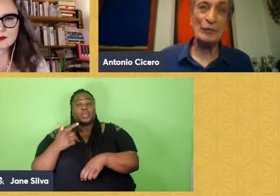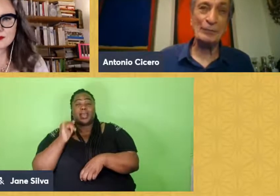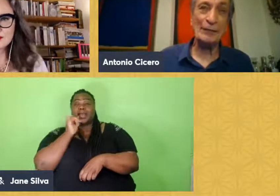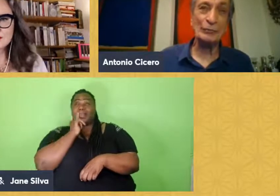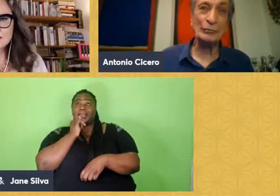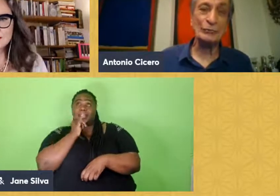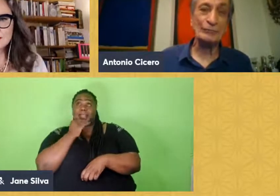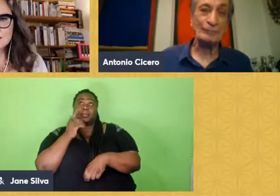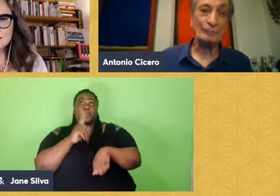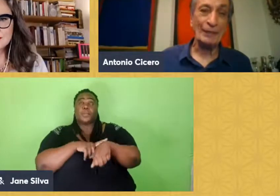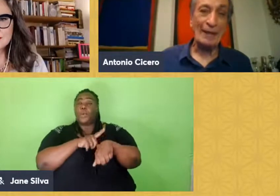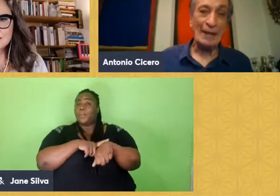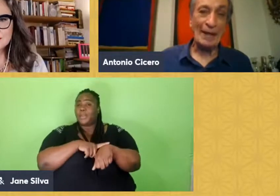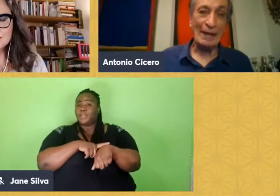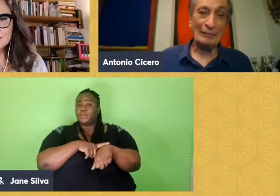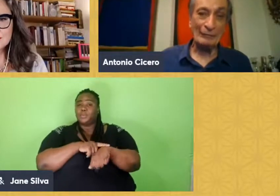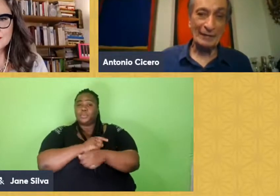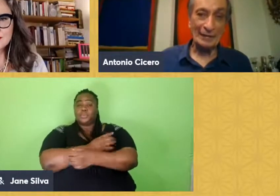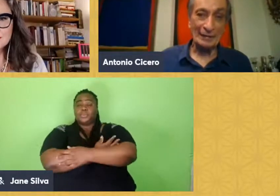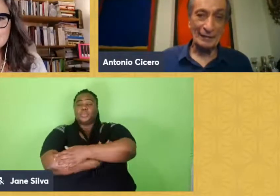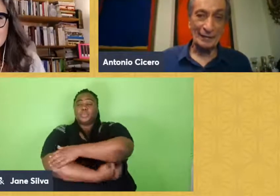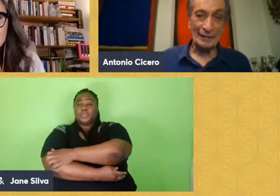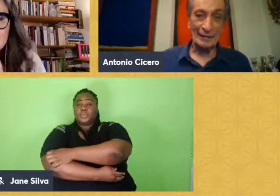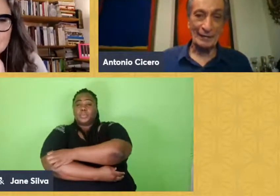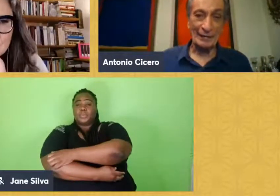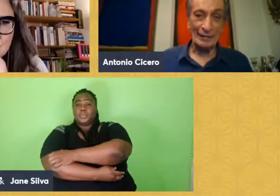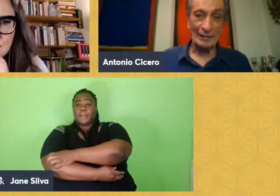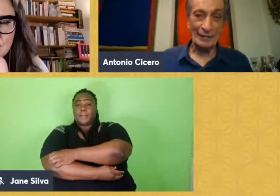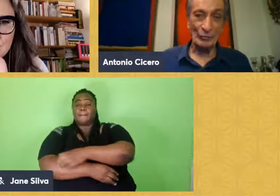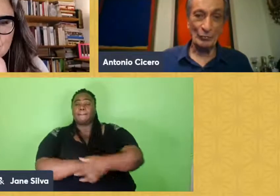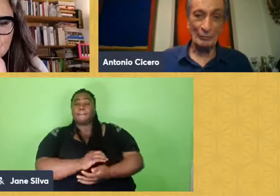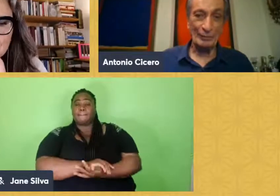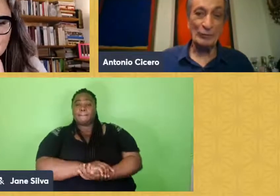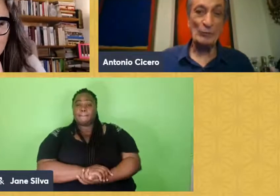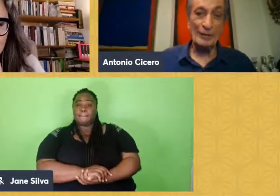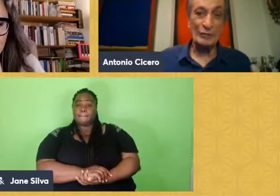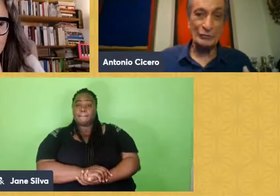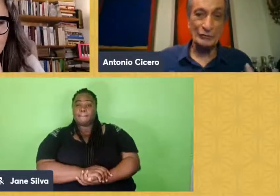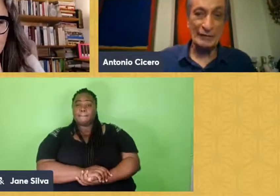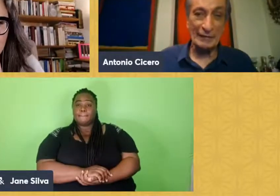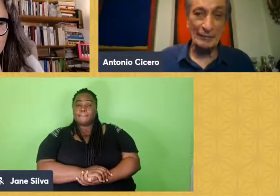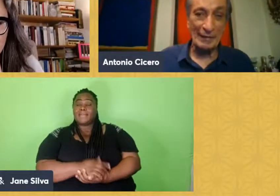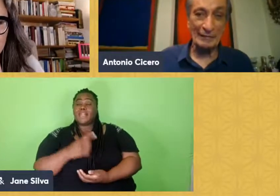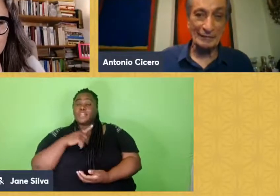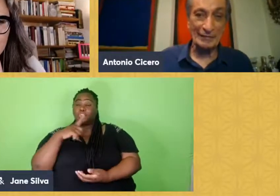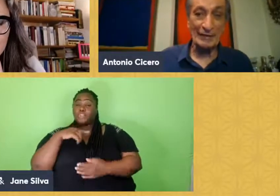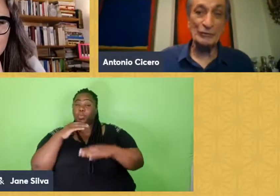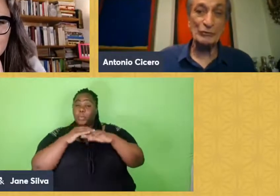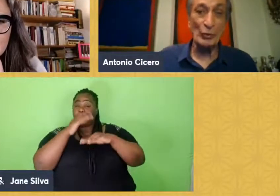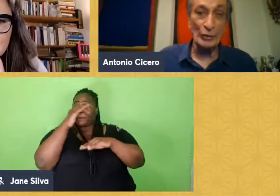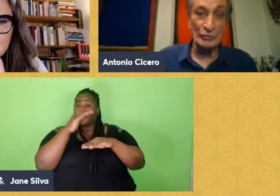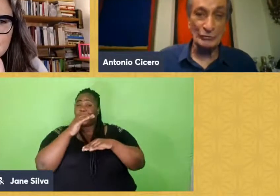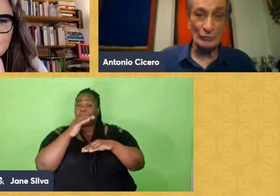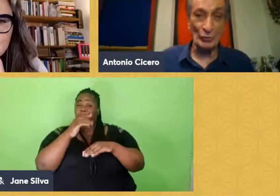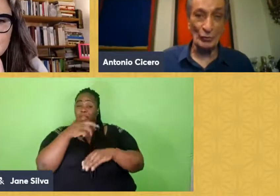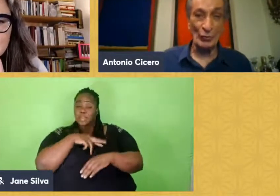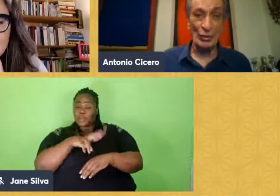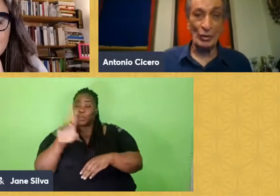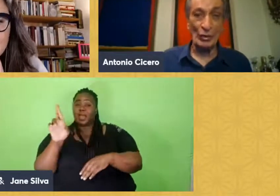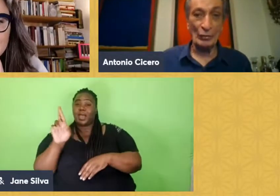determinados momentos, havia um predomínio de determinadas